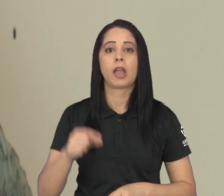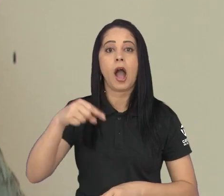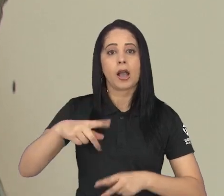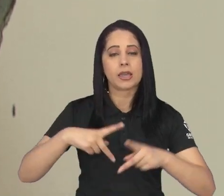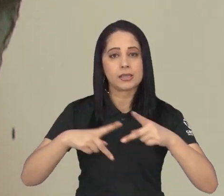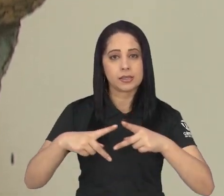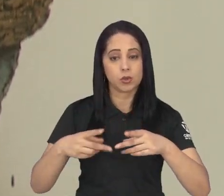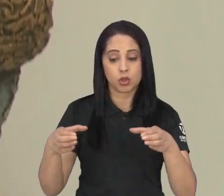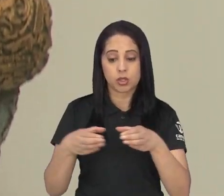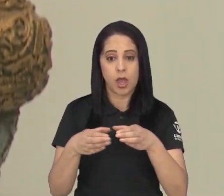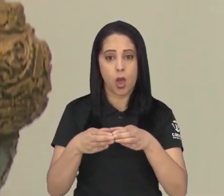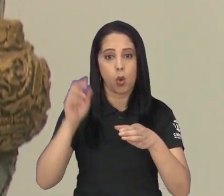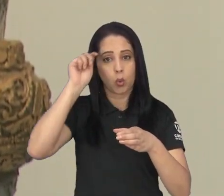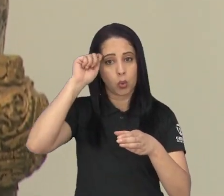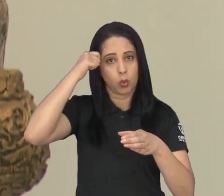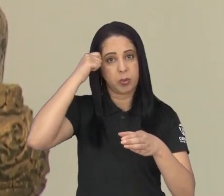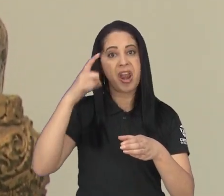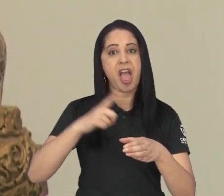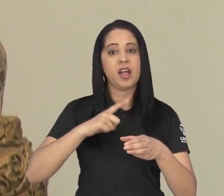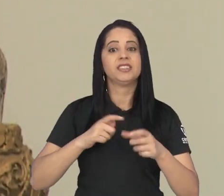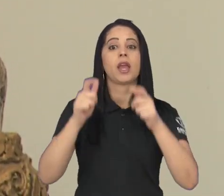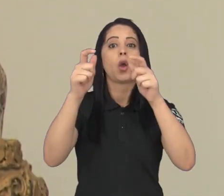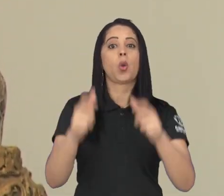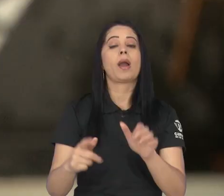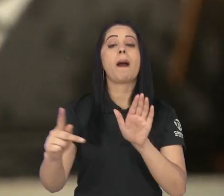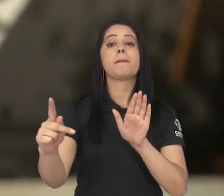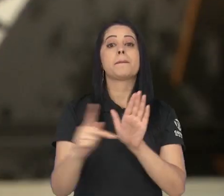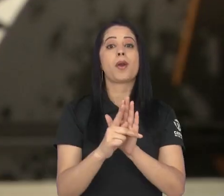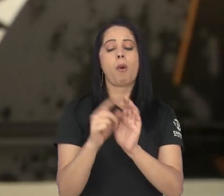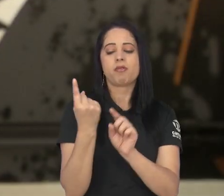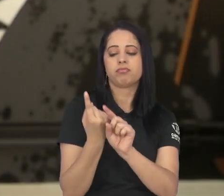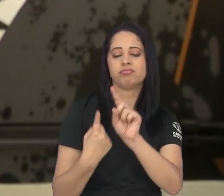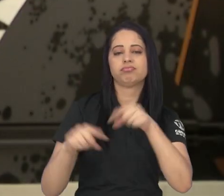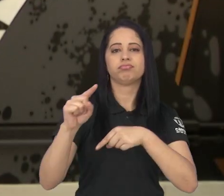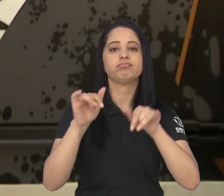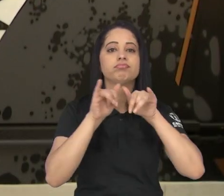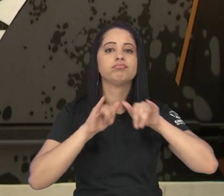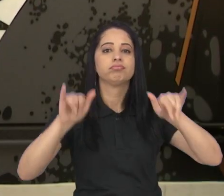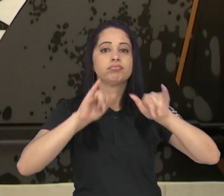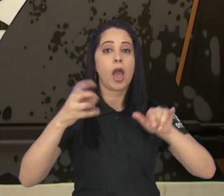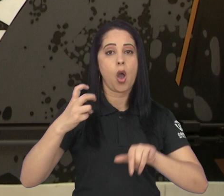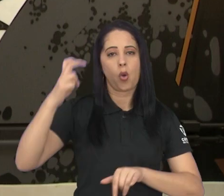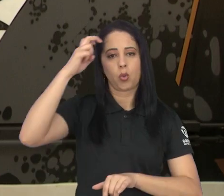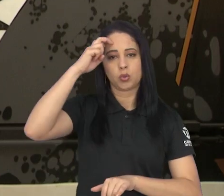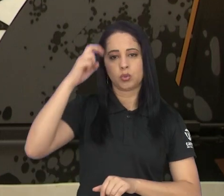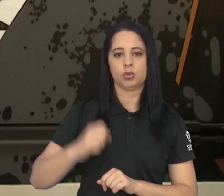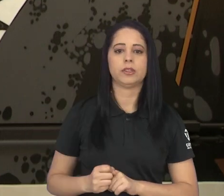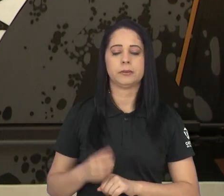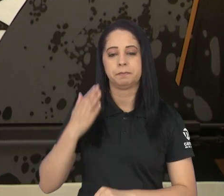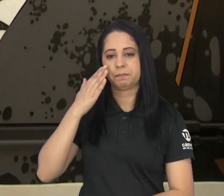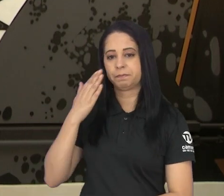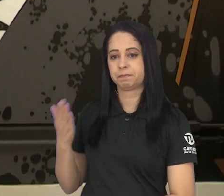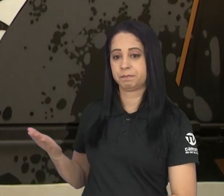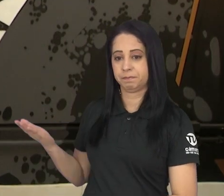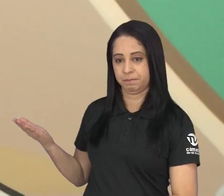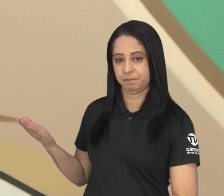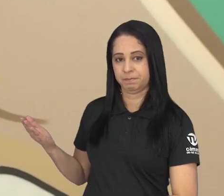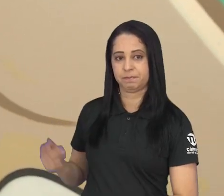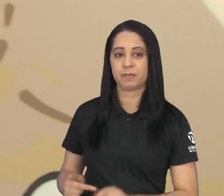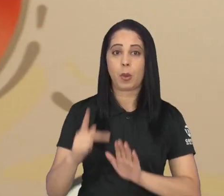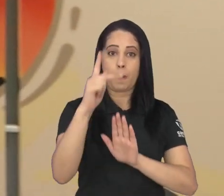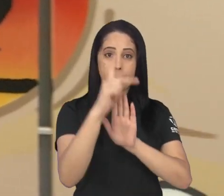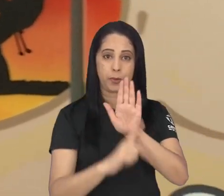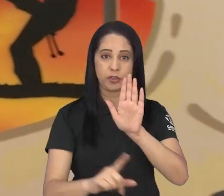em São José dos Campos a comunidade Negra tem um espaço voltado para o desenvolvimento e a div de sua cultura